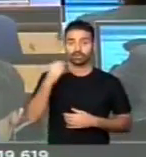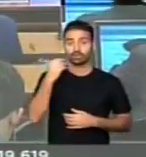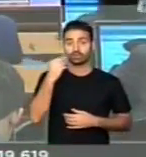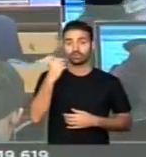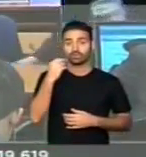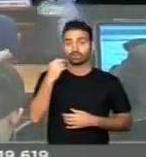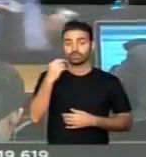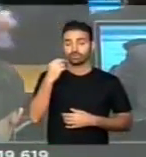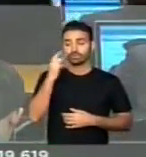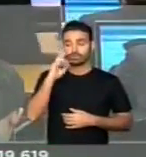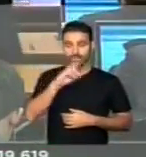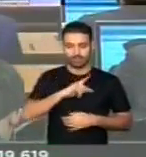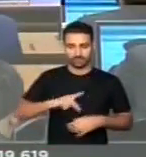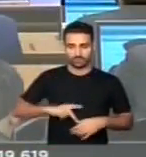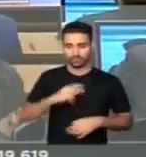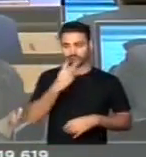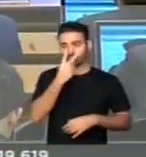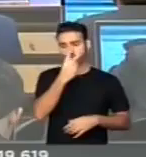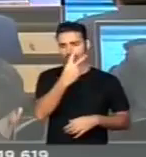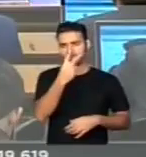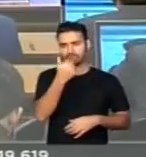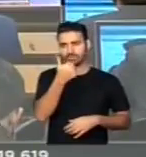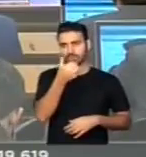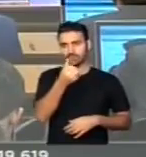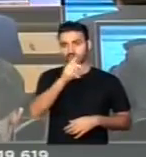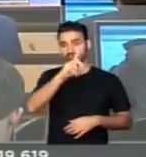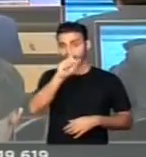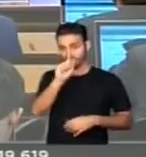216 dias corridos desde a apresentação da representação,